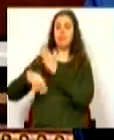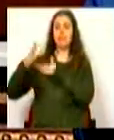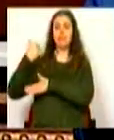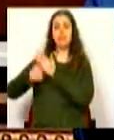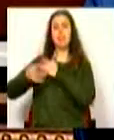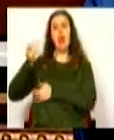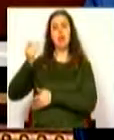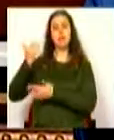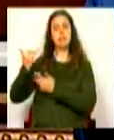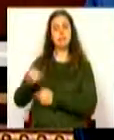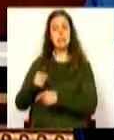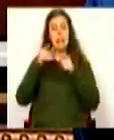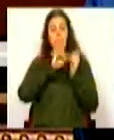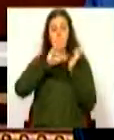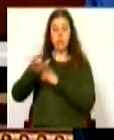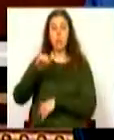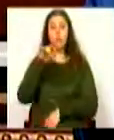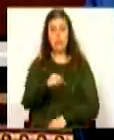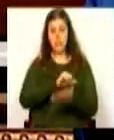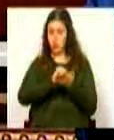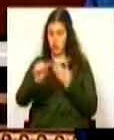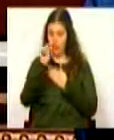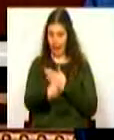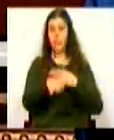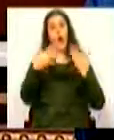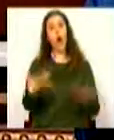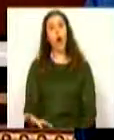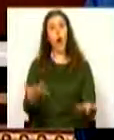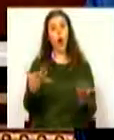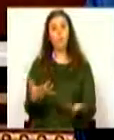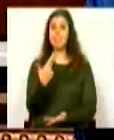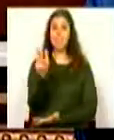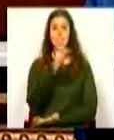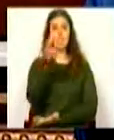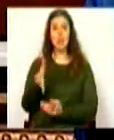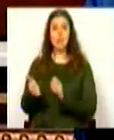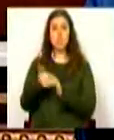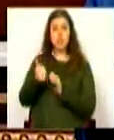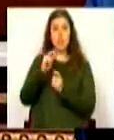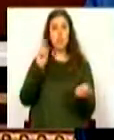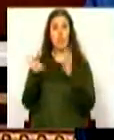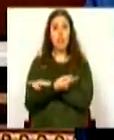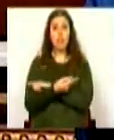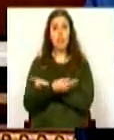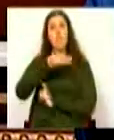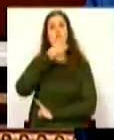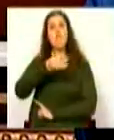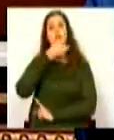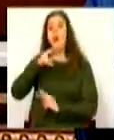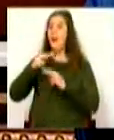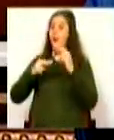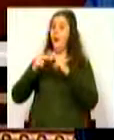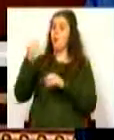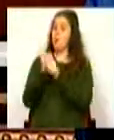anos. E este abandono, neste momento, está a ser inteiramente recuperado. Estamos a falar de obra